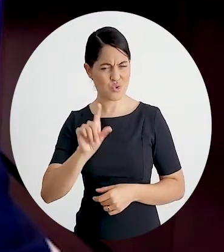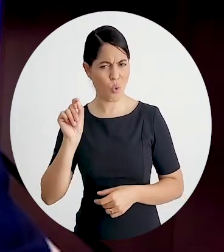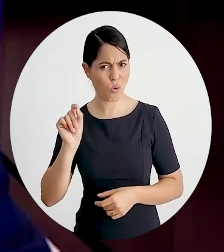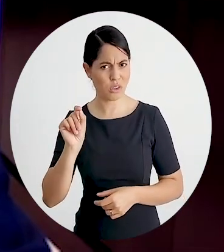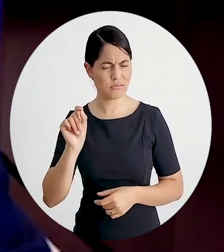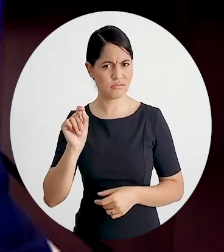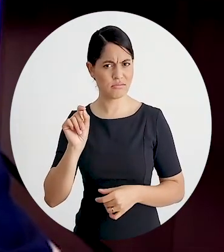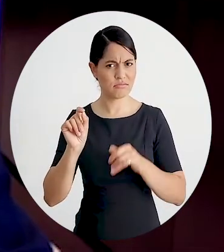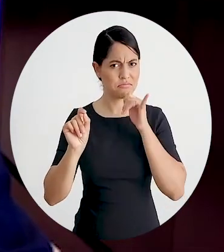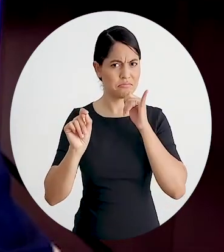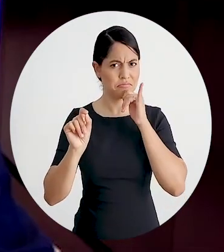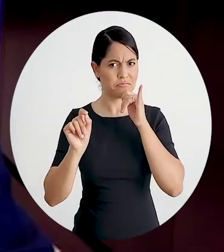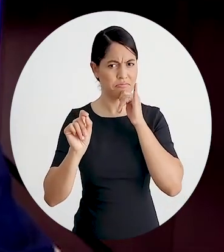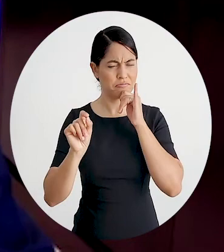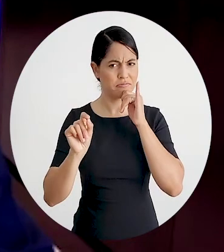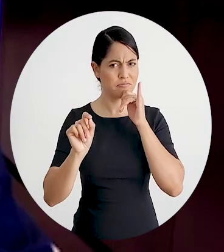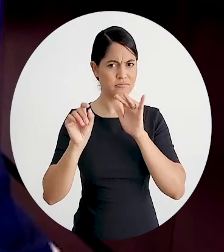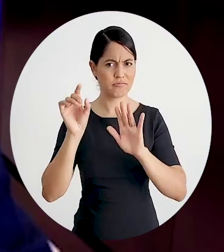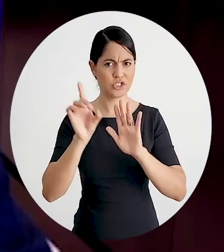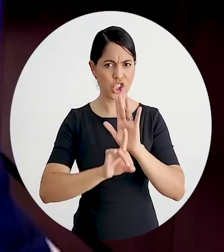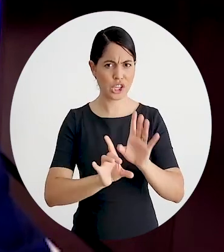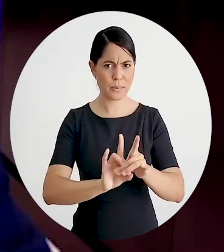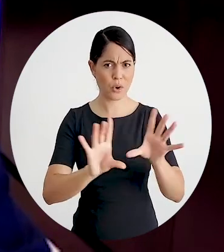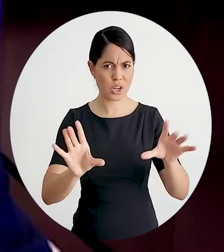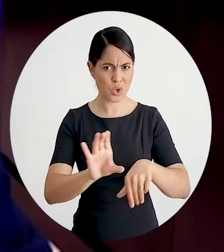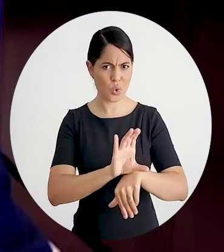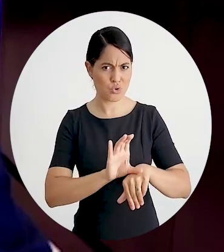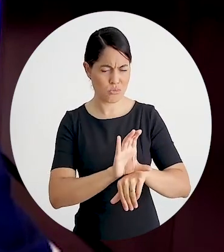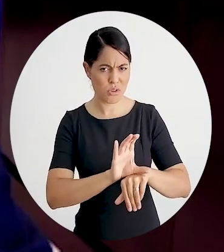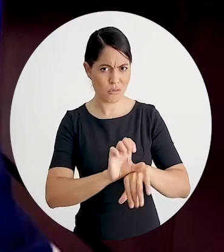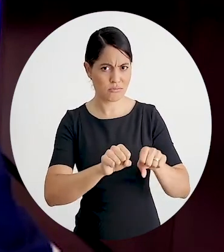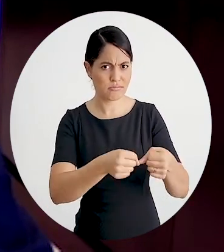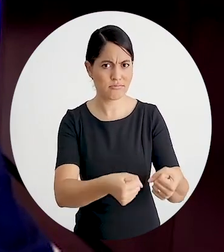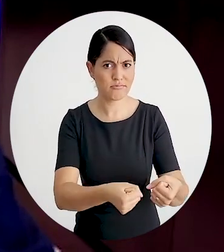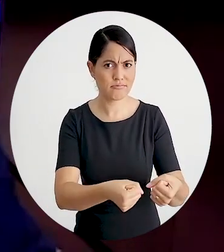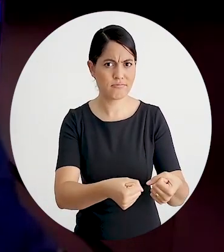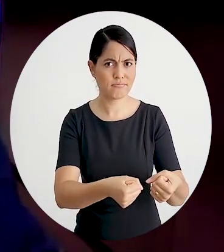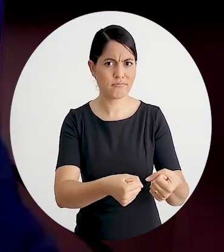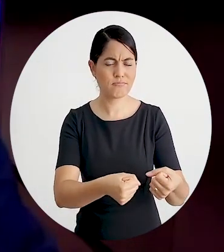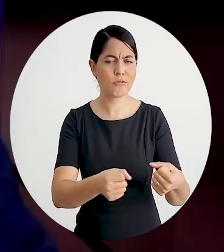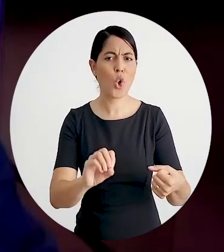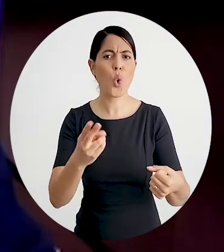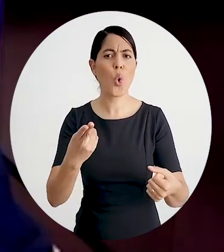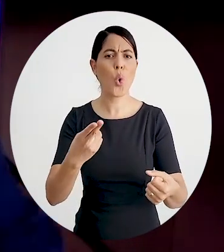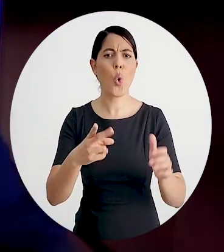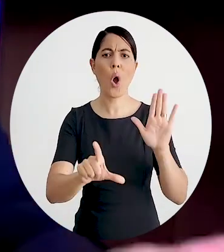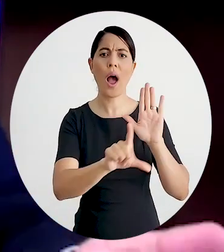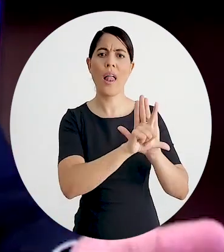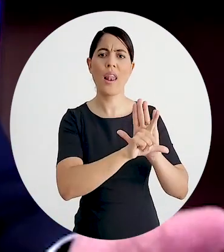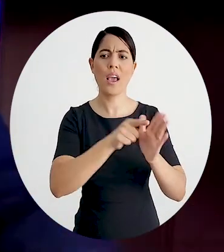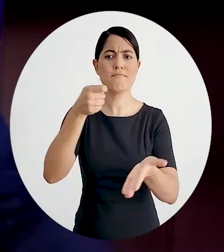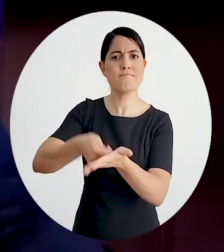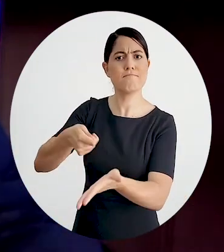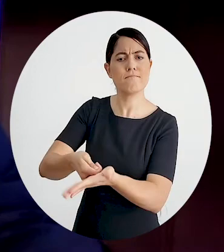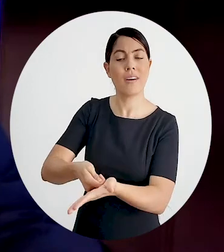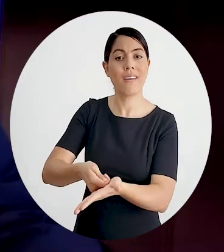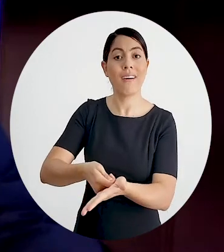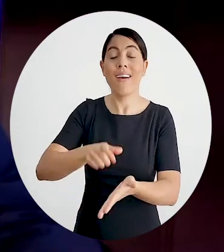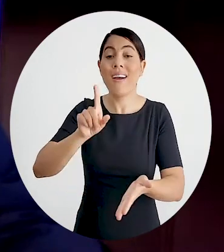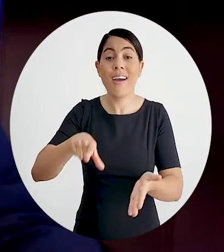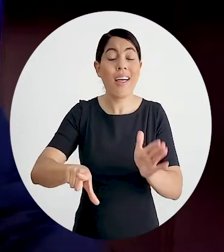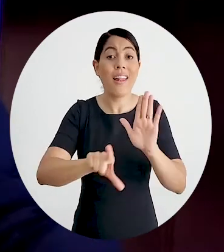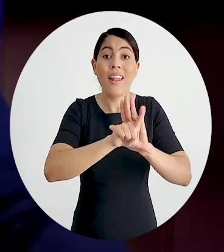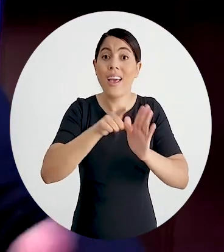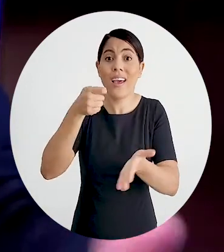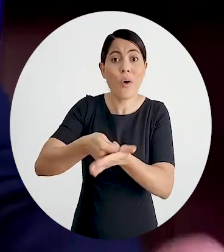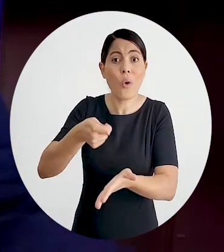OAB defender o Estado Democrático de Direito e a Constituição? Ou é uma obrigação legal da nossa entidade?